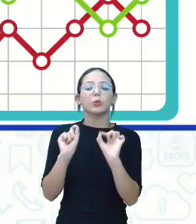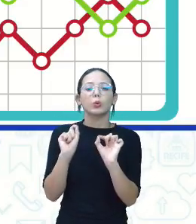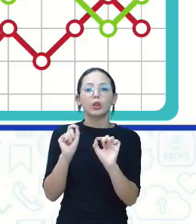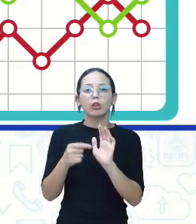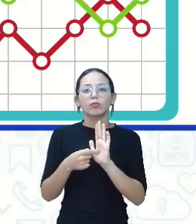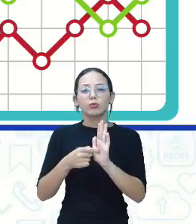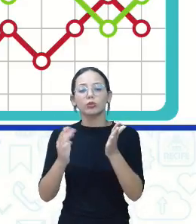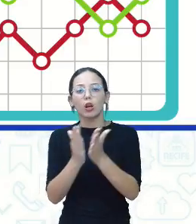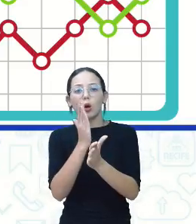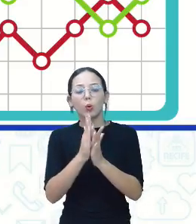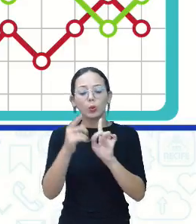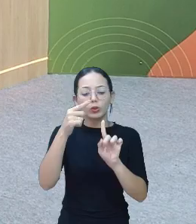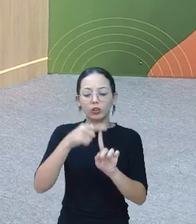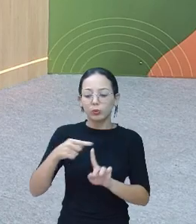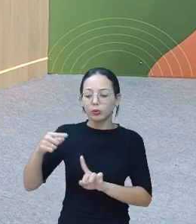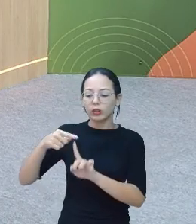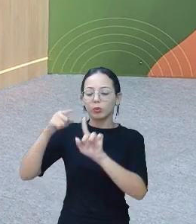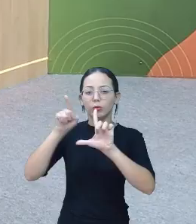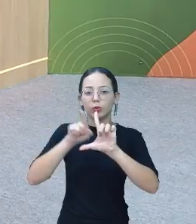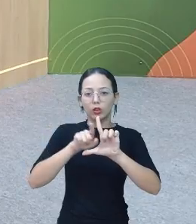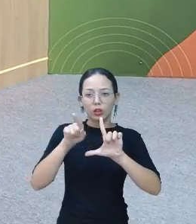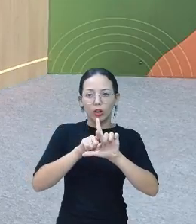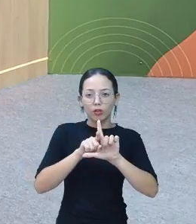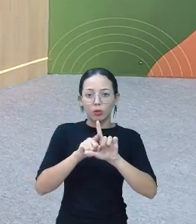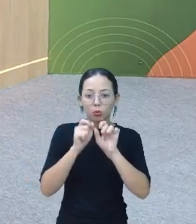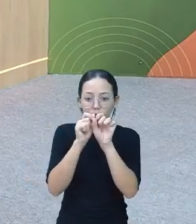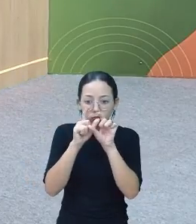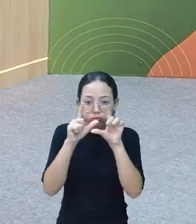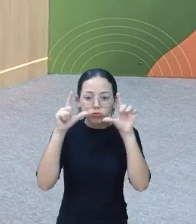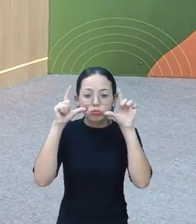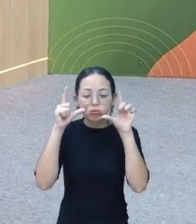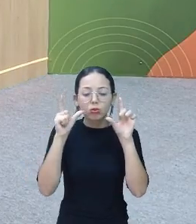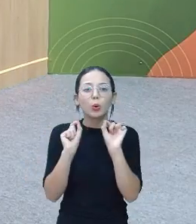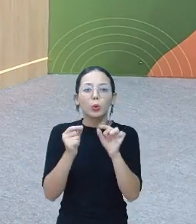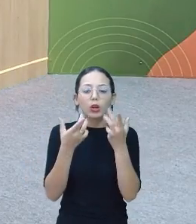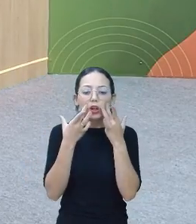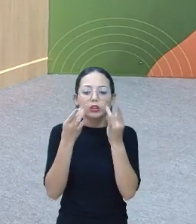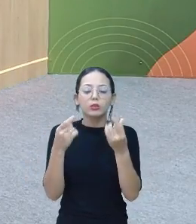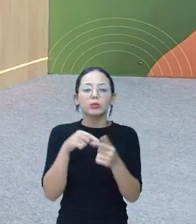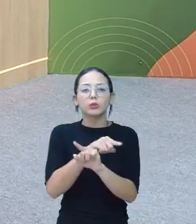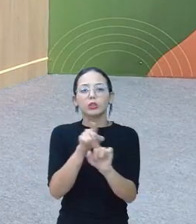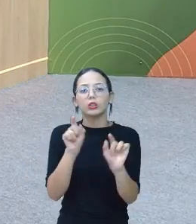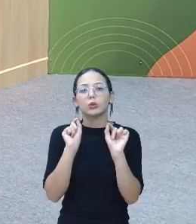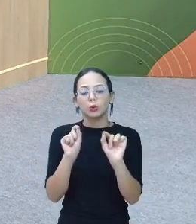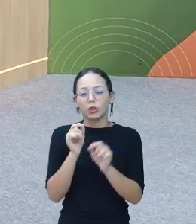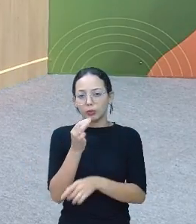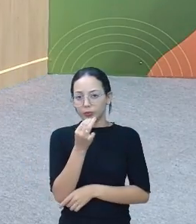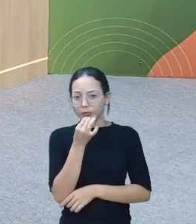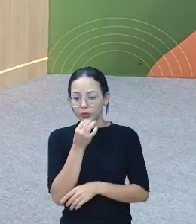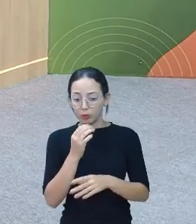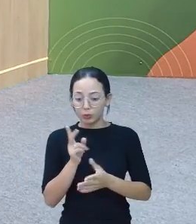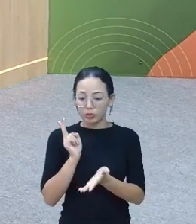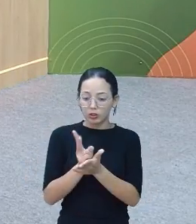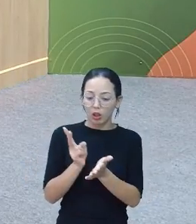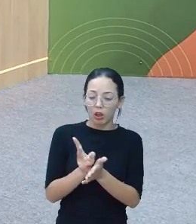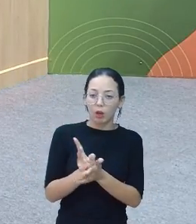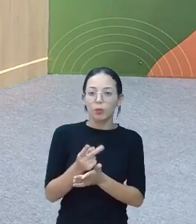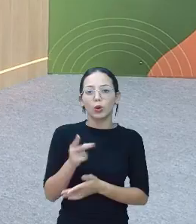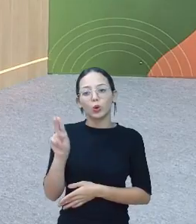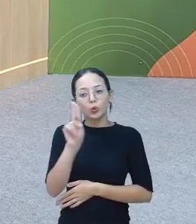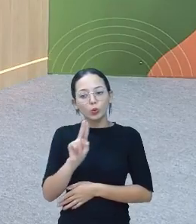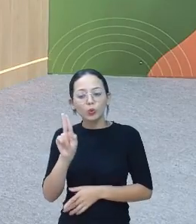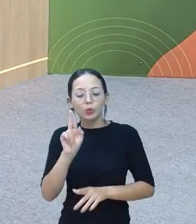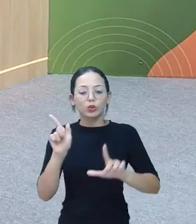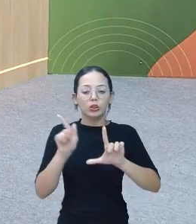para alguns gráficos e coloquei aqueles olhos ali para chamar a atenção de vocês no sentido de que toda vez que a gente utiliza